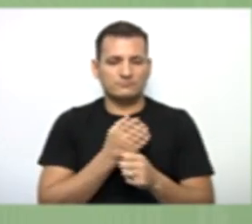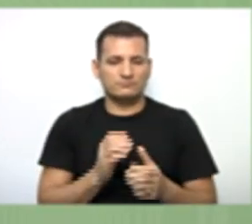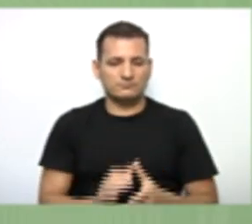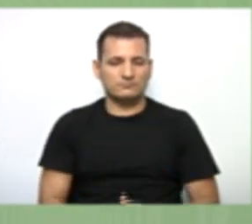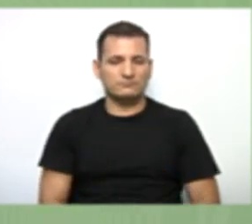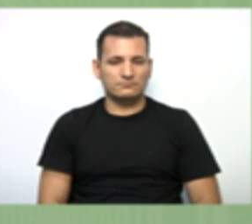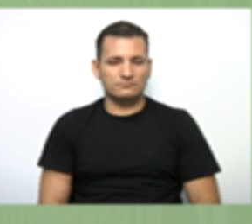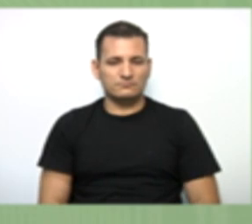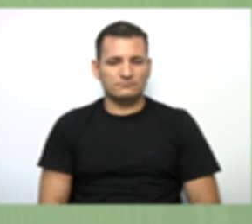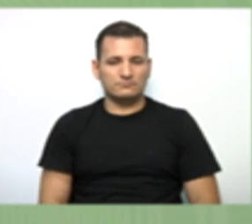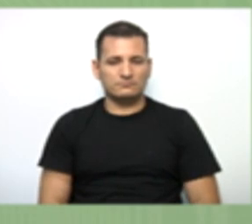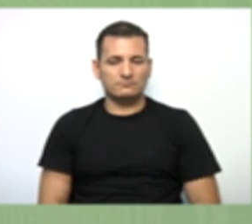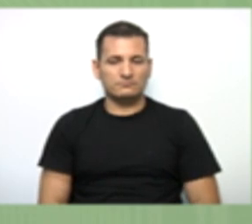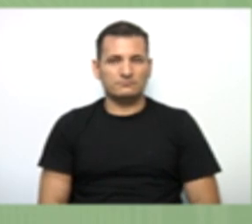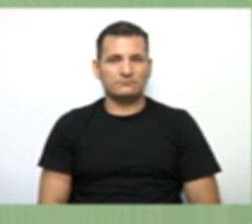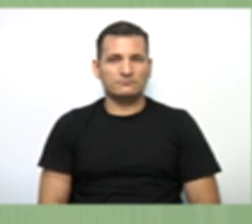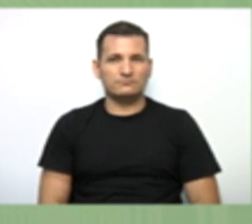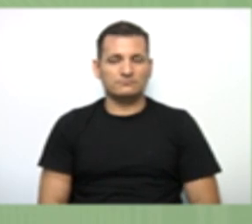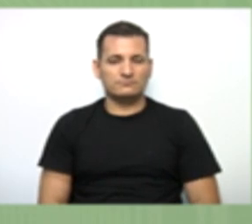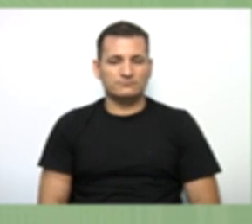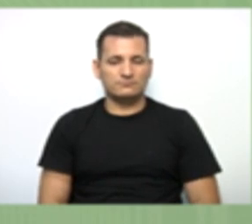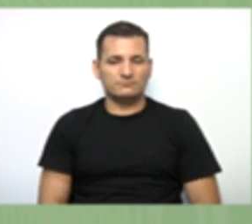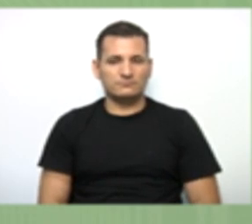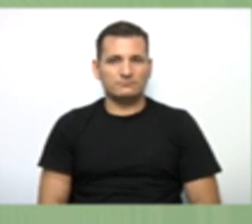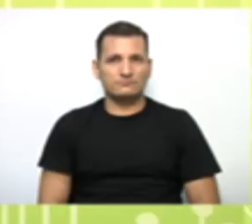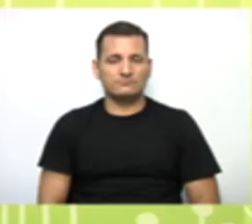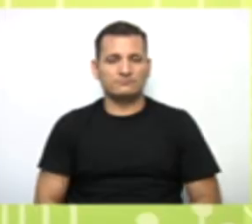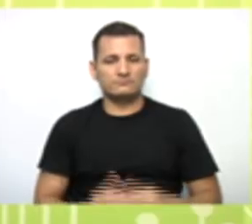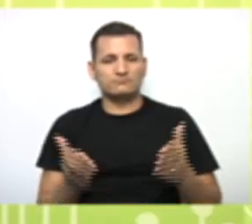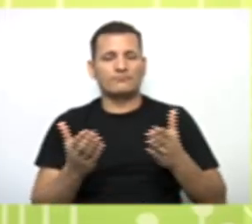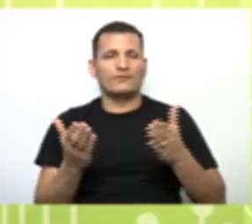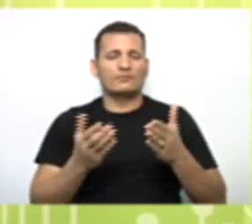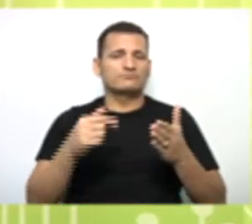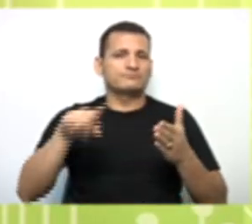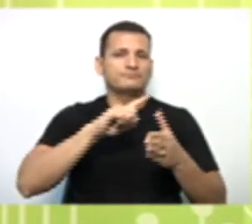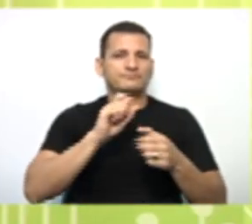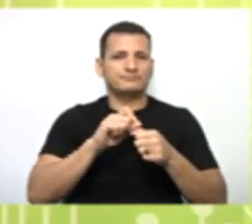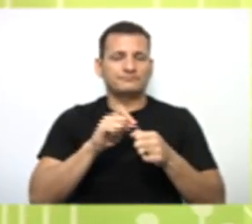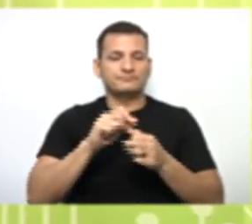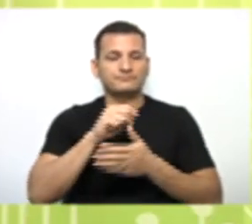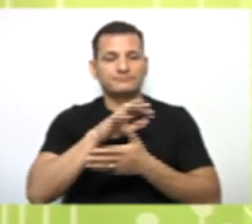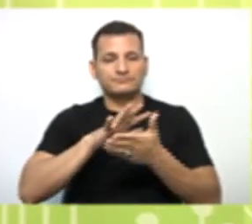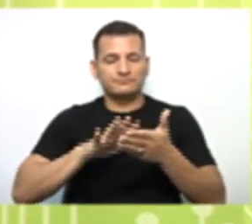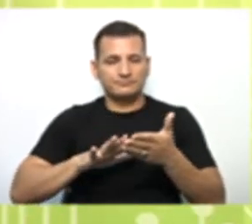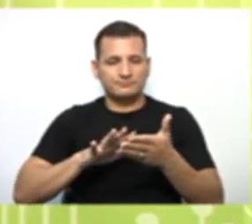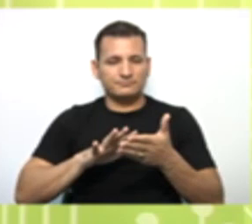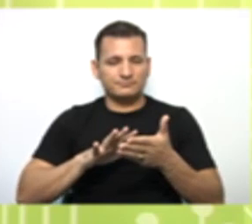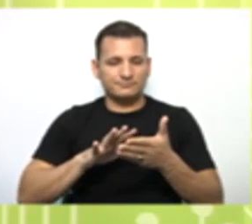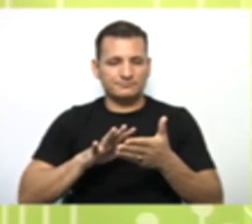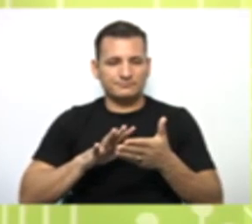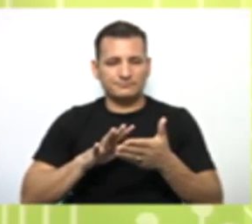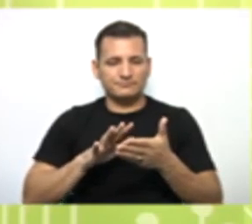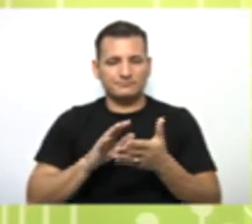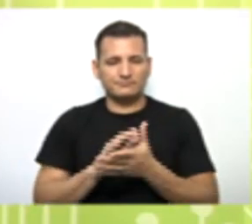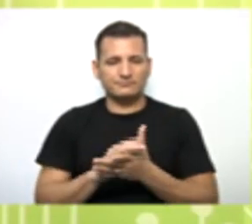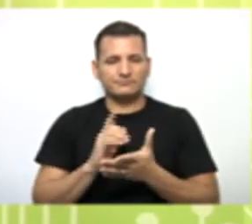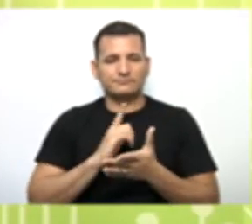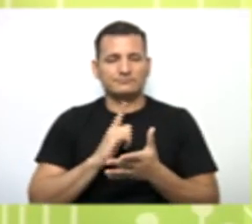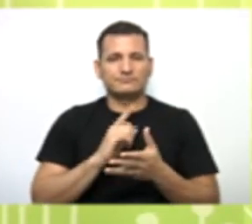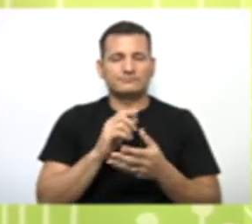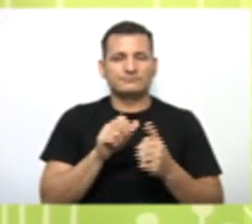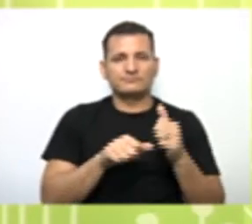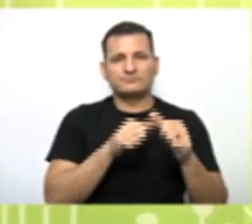gente está tá ficando sem tempo, mas eu vou lançar o desafio para vocês para fazer a atividade. Tem a questão de